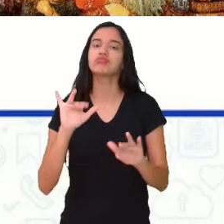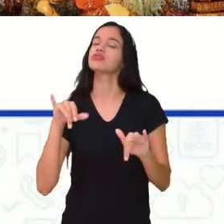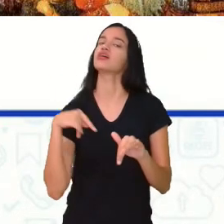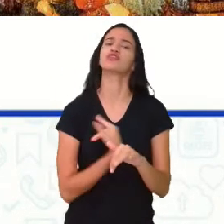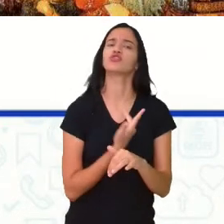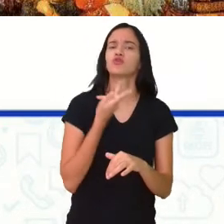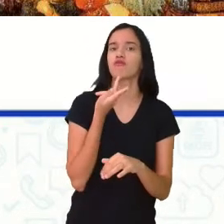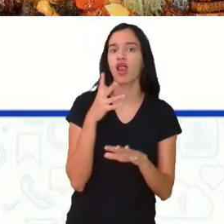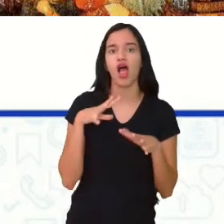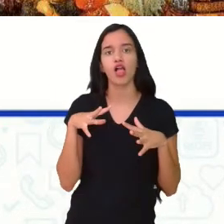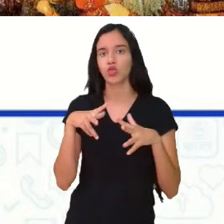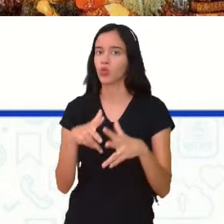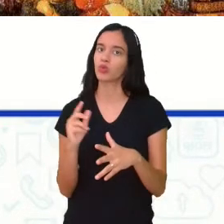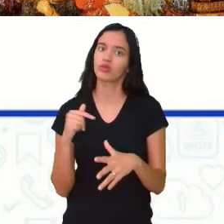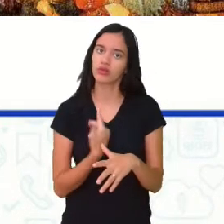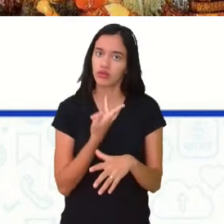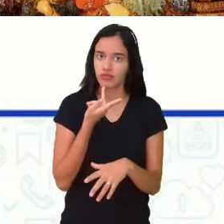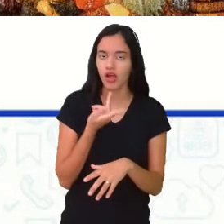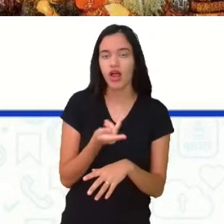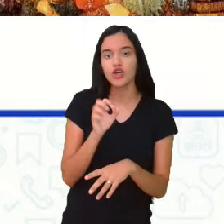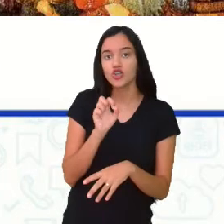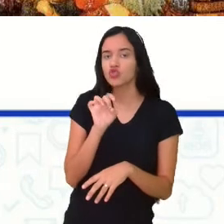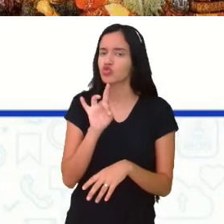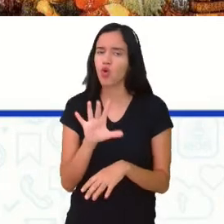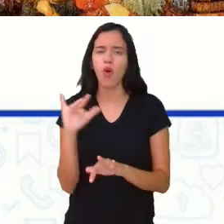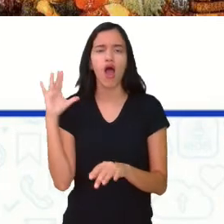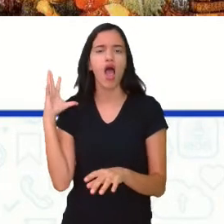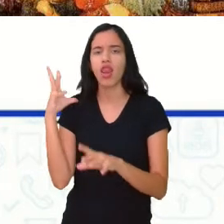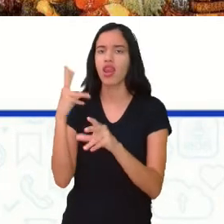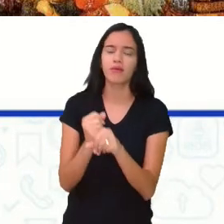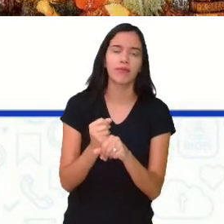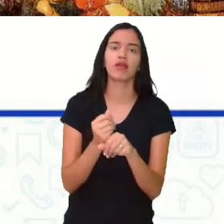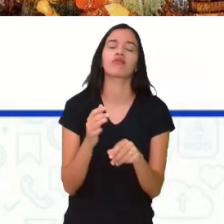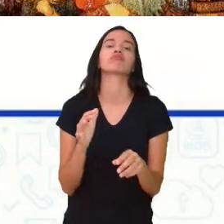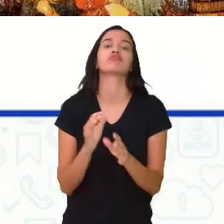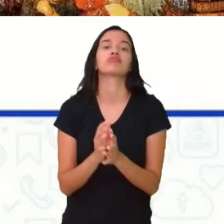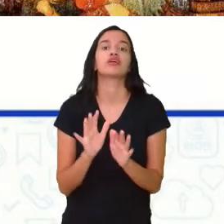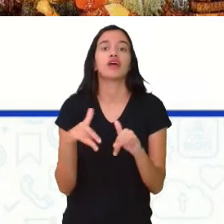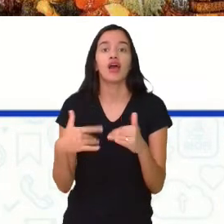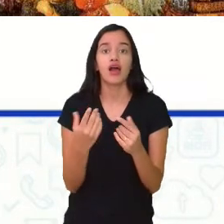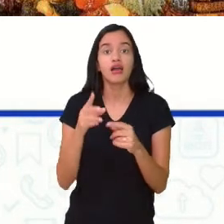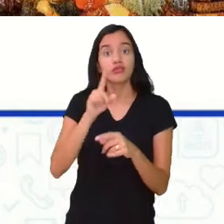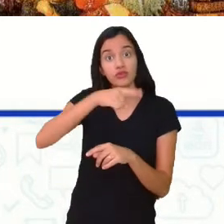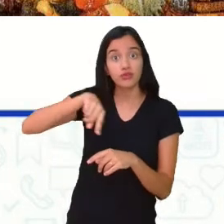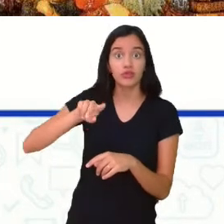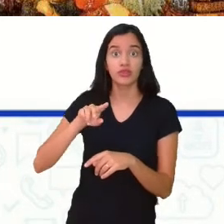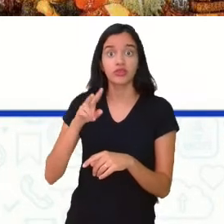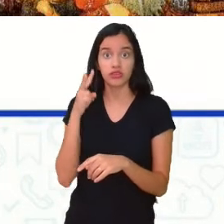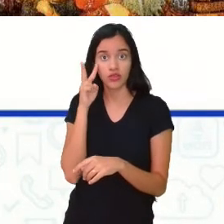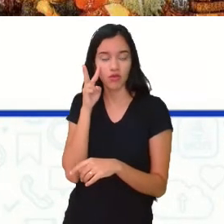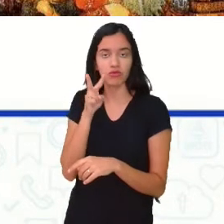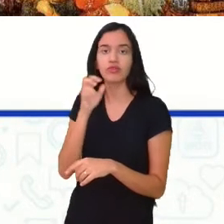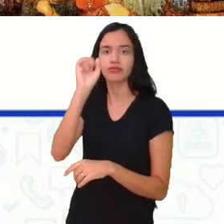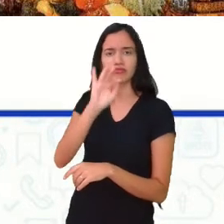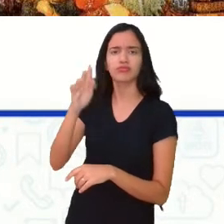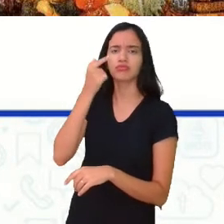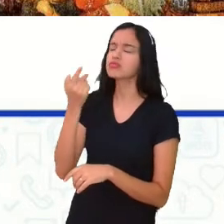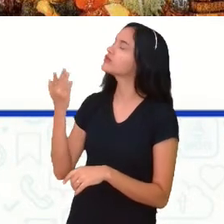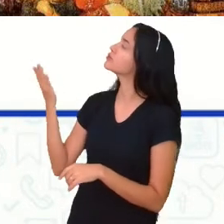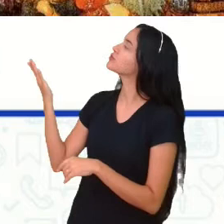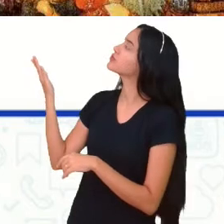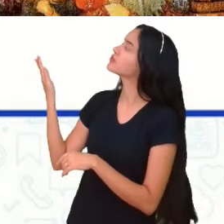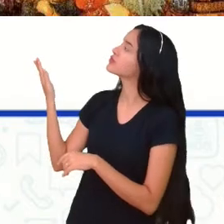vai falar tudo o que a gente falou, a gente só vai relembrar. A partir dessas imagens que vocês estão vendo aí, a gente